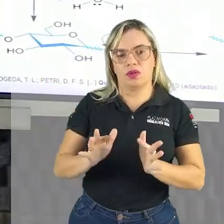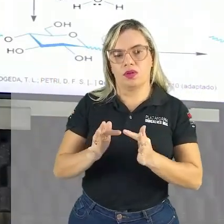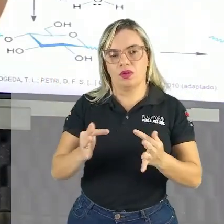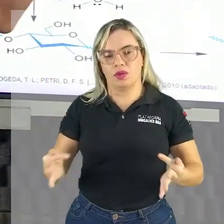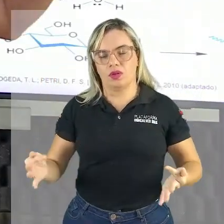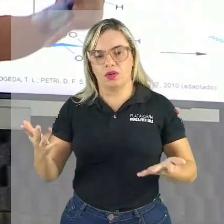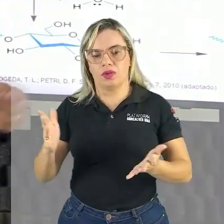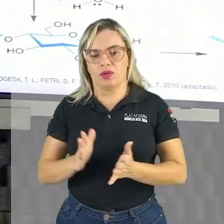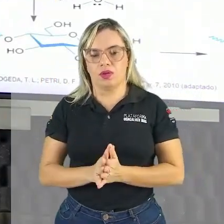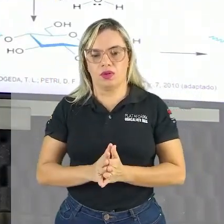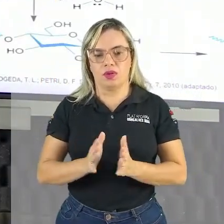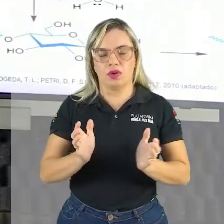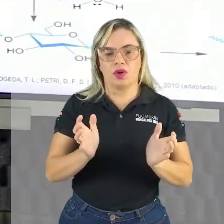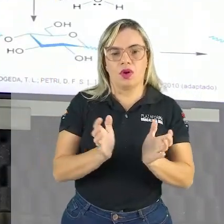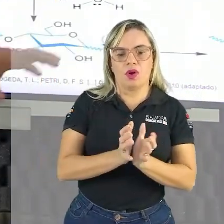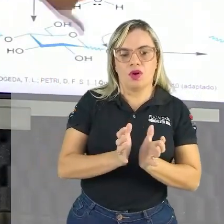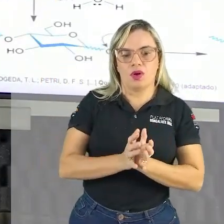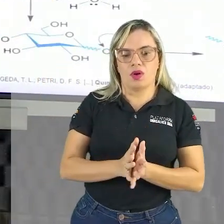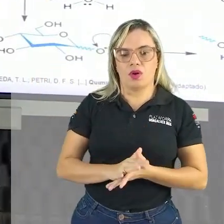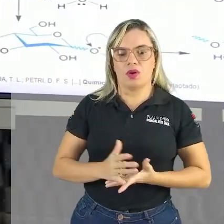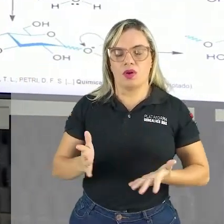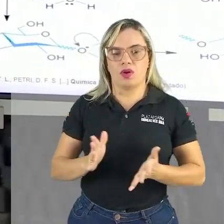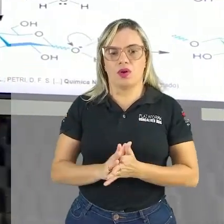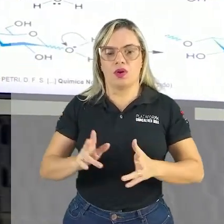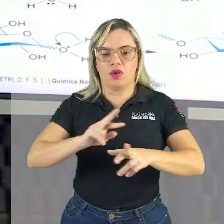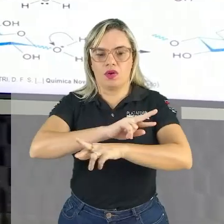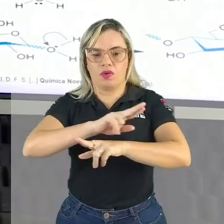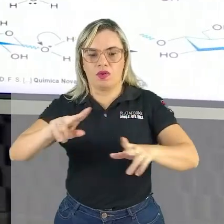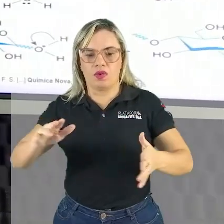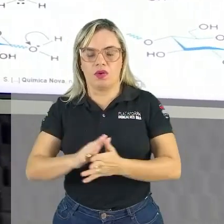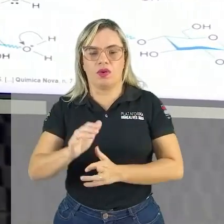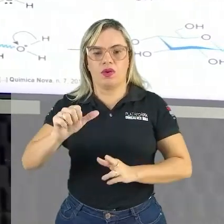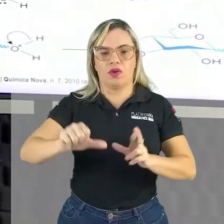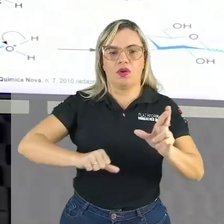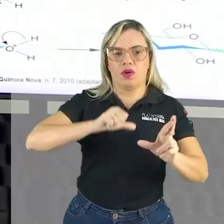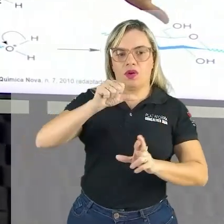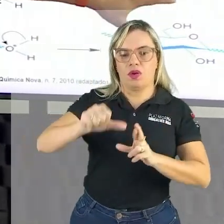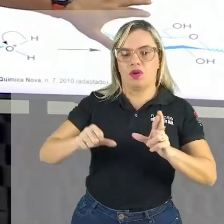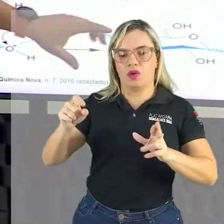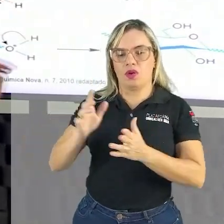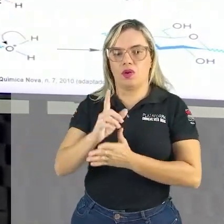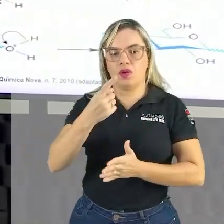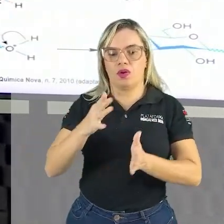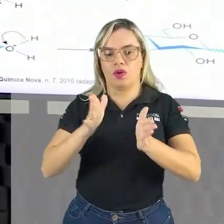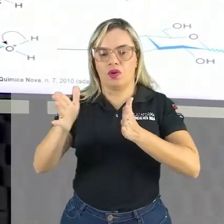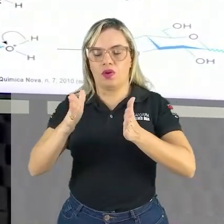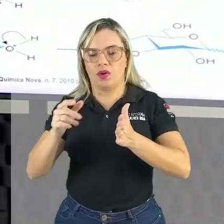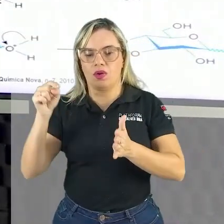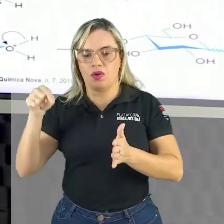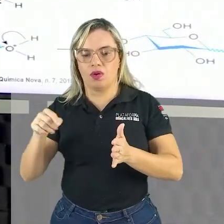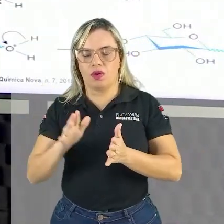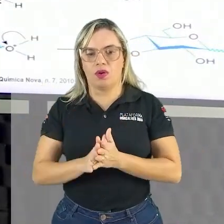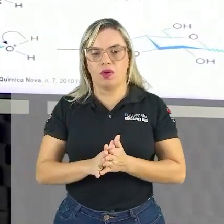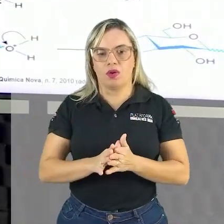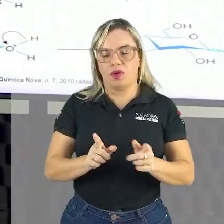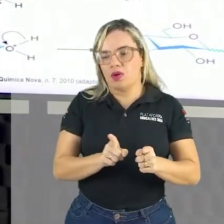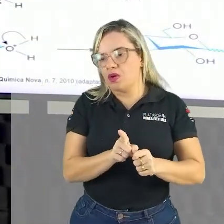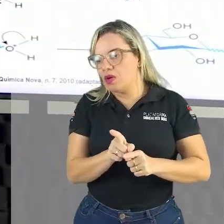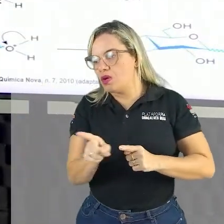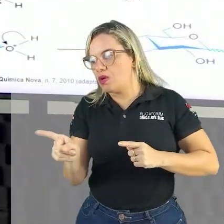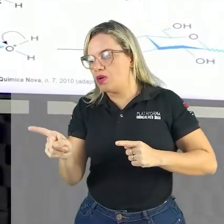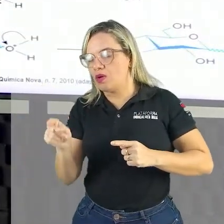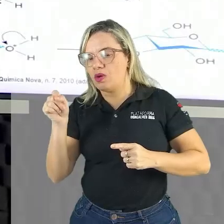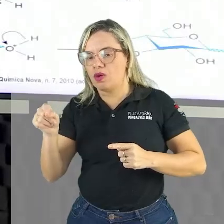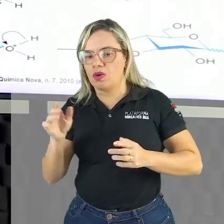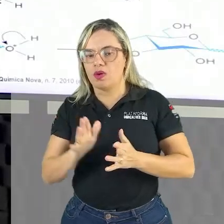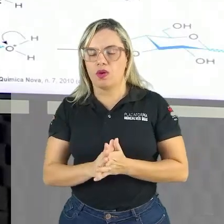dá um conjunto, gente, aqui é um conjunto, são várias reações aqui, ó. Daqui para cá uma etapa, daqui cada seta, gente, cada seta, antes é o reagente,